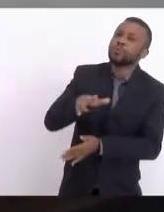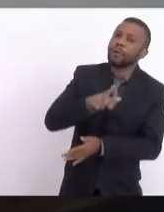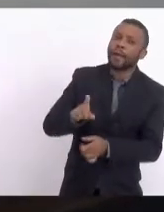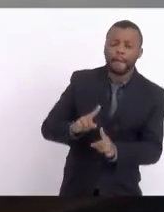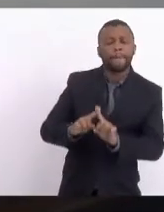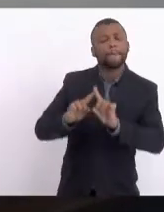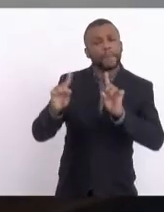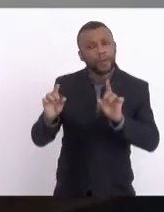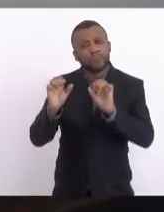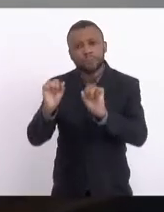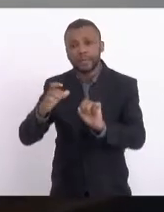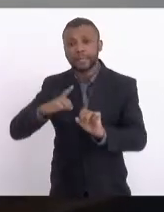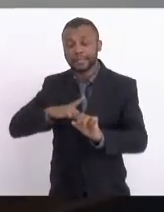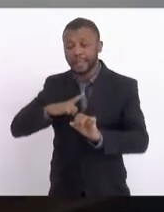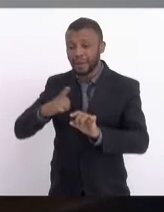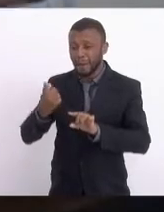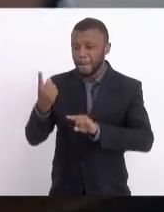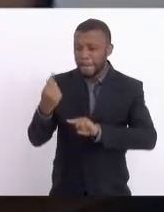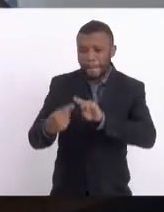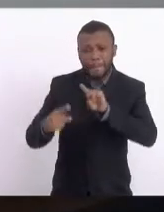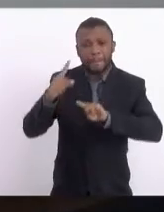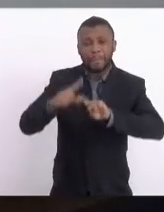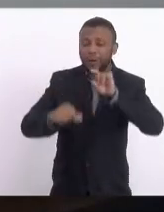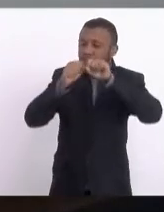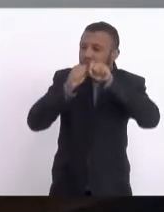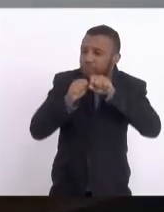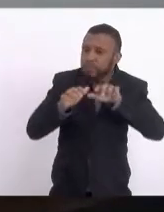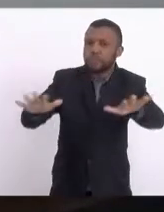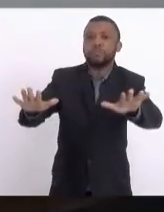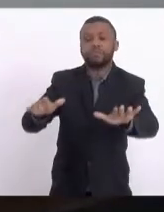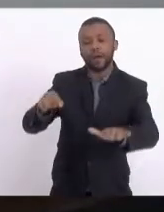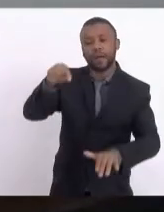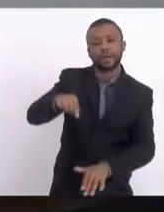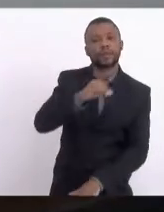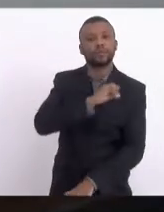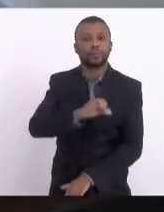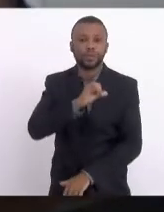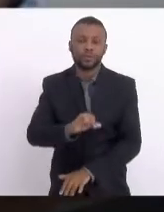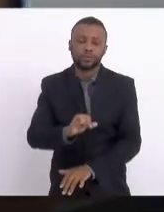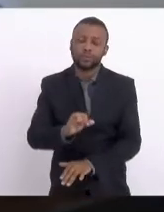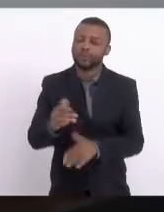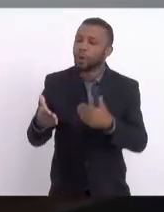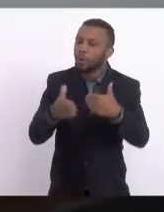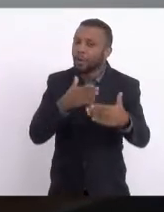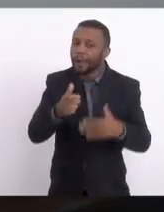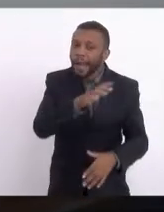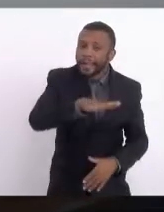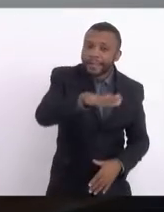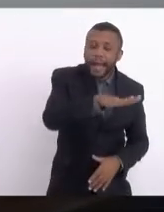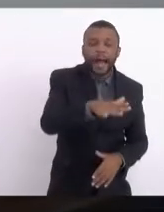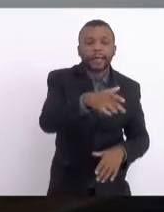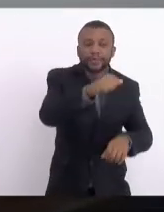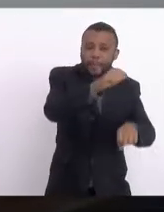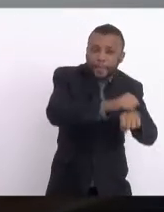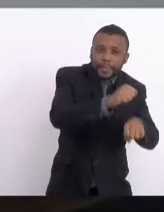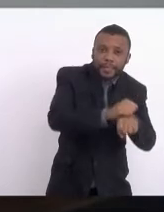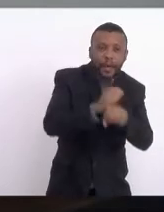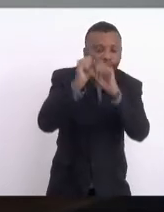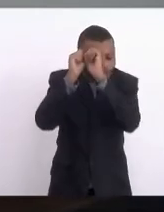consagrado aqui mesmo. Então, seja a questão da dimensão material e imaterial, seja a questão de uma definição, de